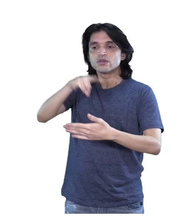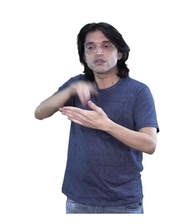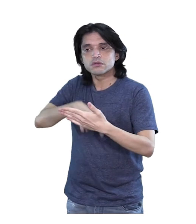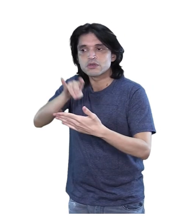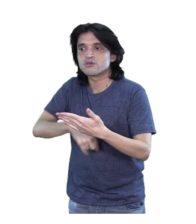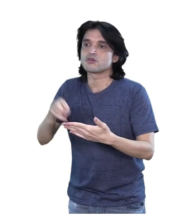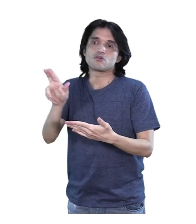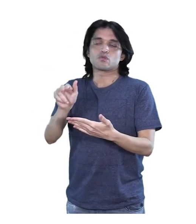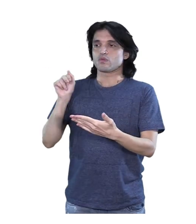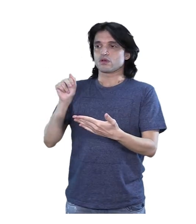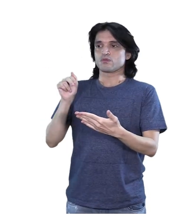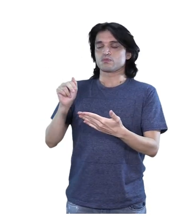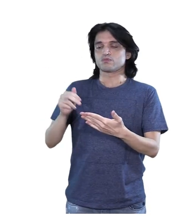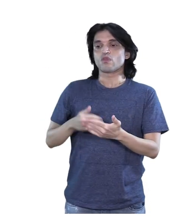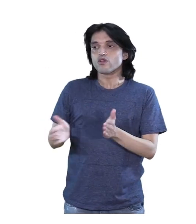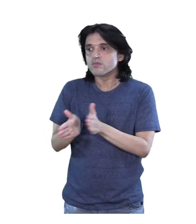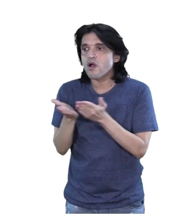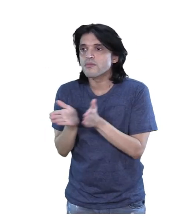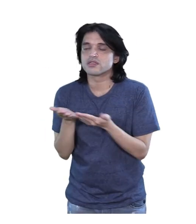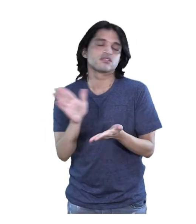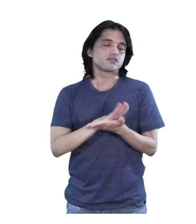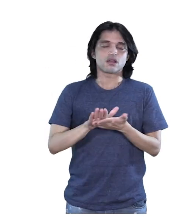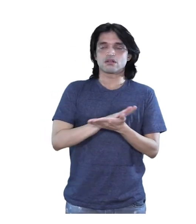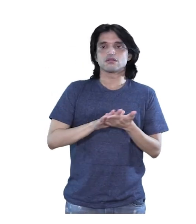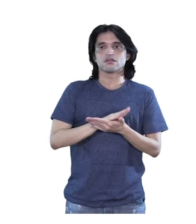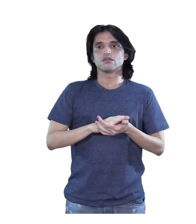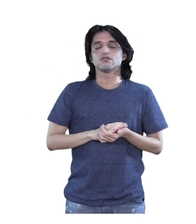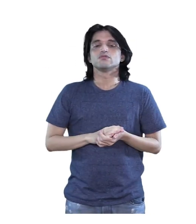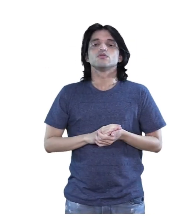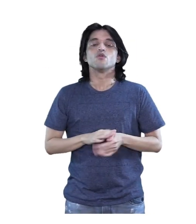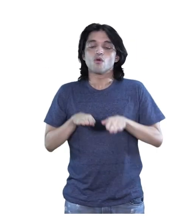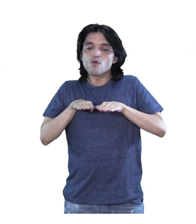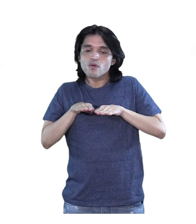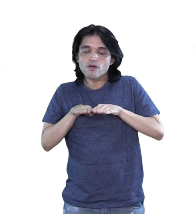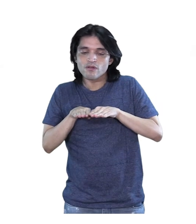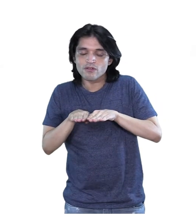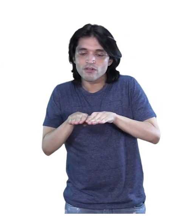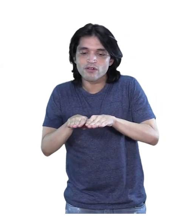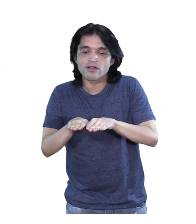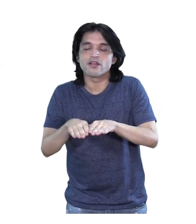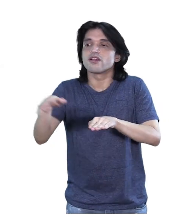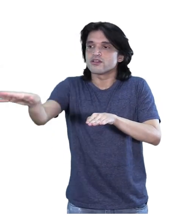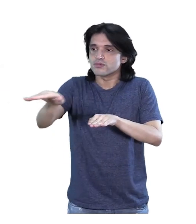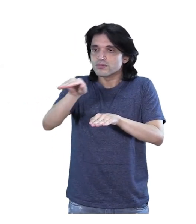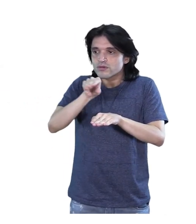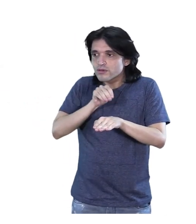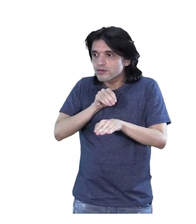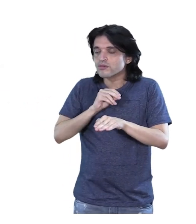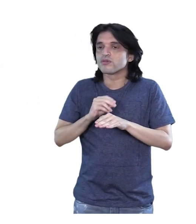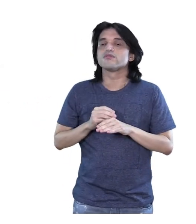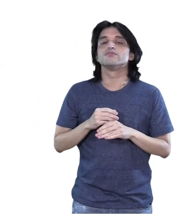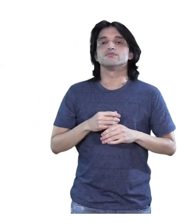alfaiate pediu a cópia do original, puxou a brasa para sua sardinha. Deixo meus bens à minha irmã? Não. A